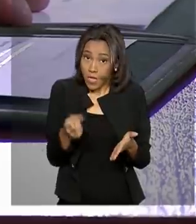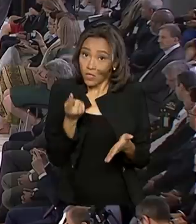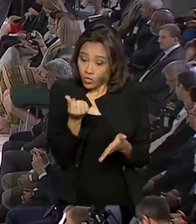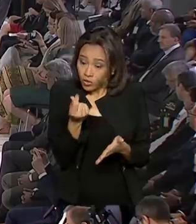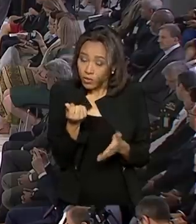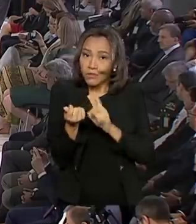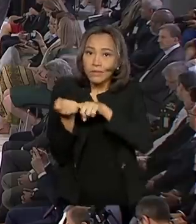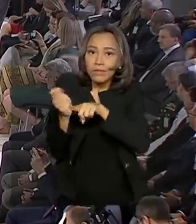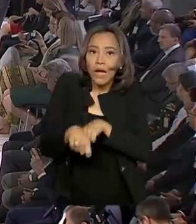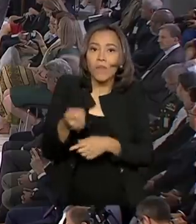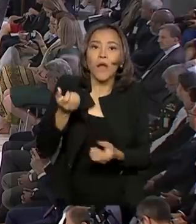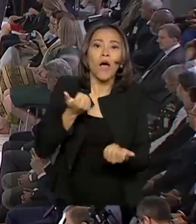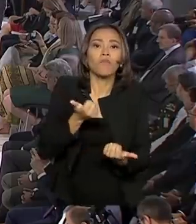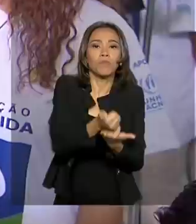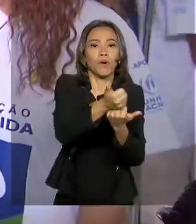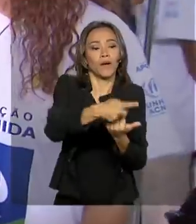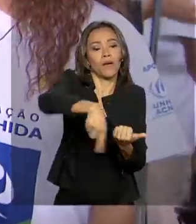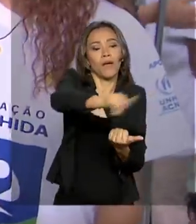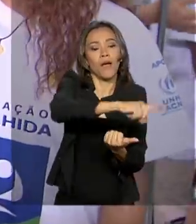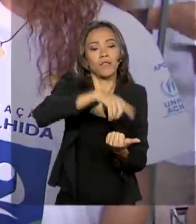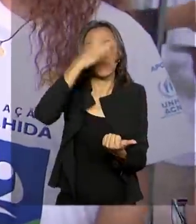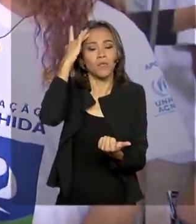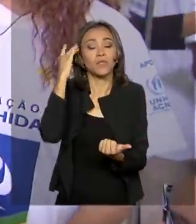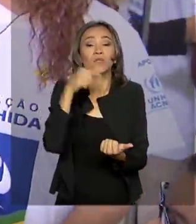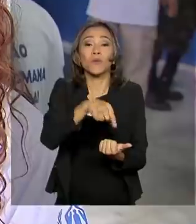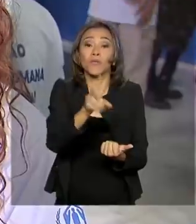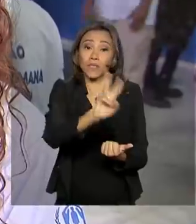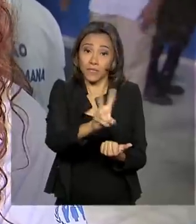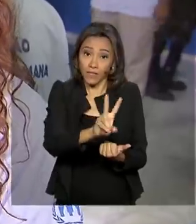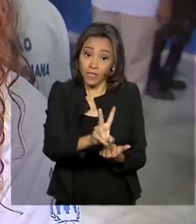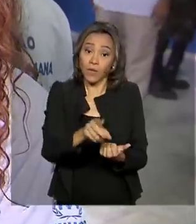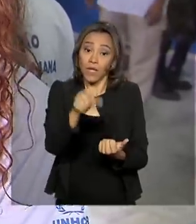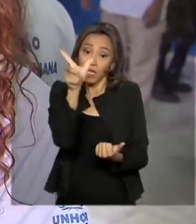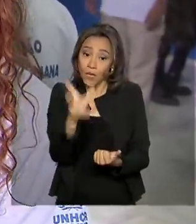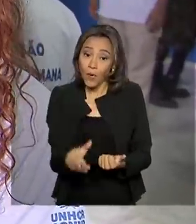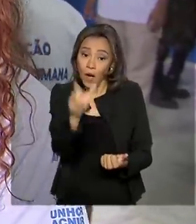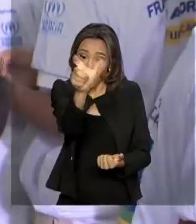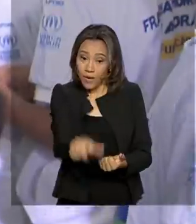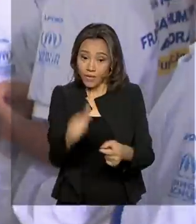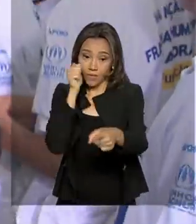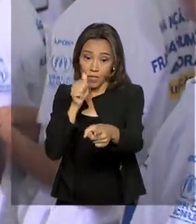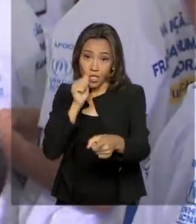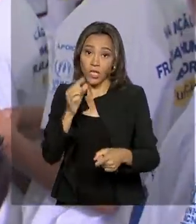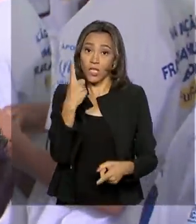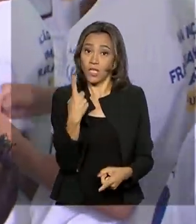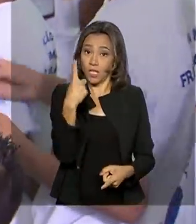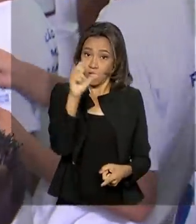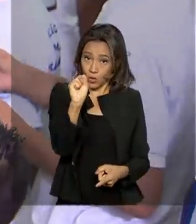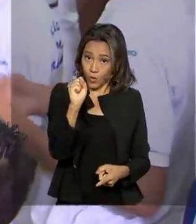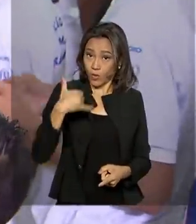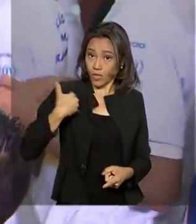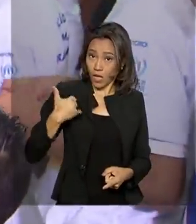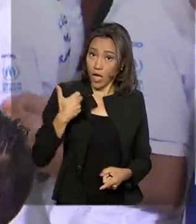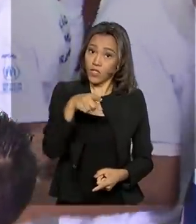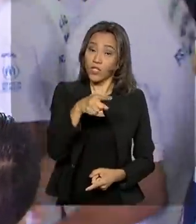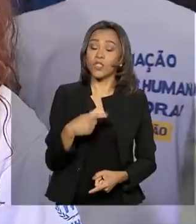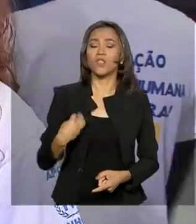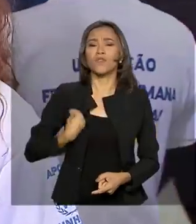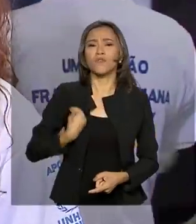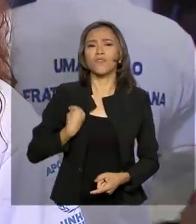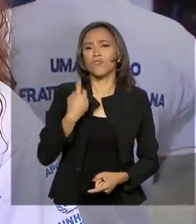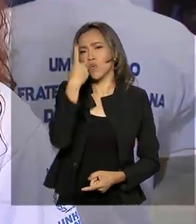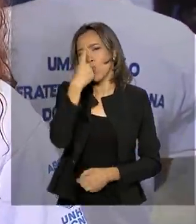no trabalho de acolhimento de imigrantes, como a Grazela Gonzalez, que tem 18 anos e vive no Brasil há um ano e meio.